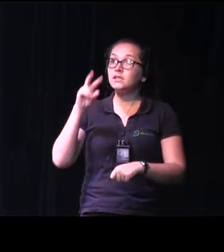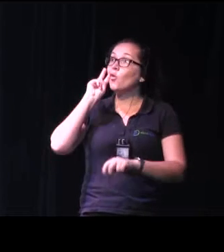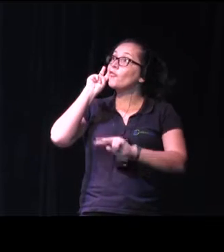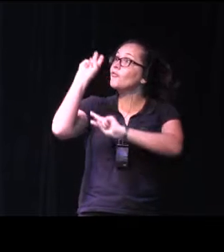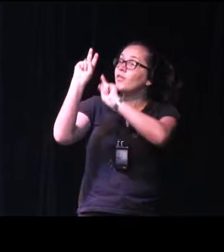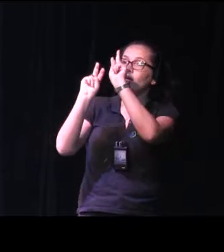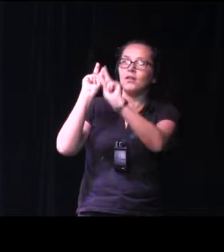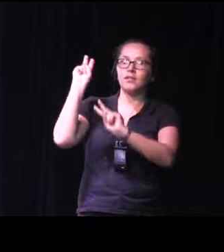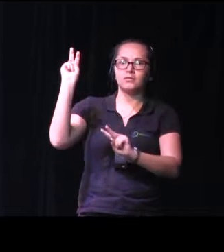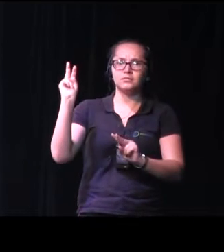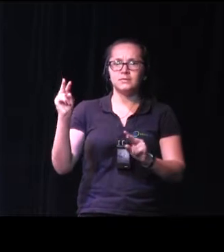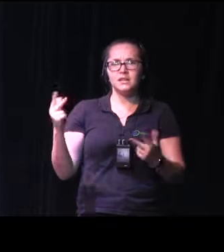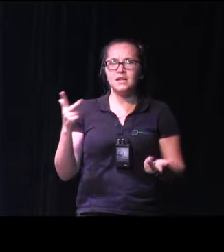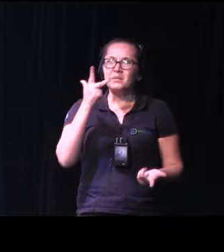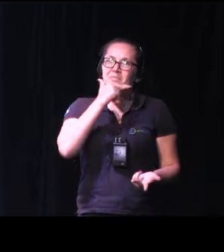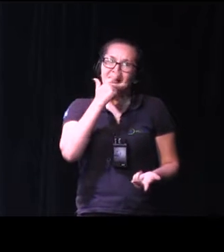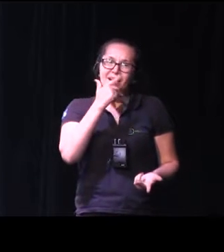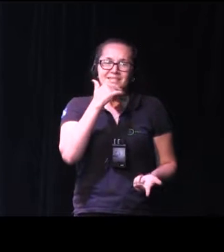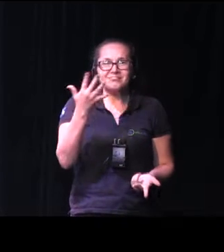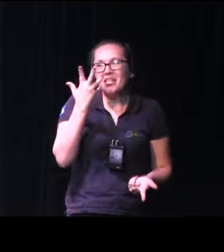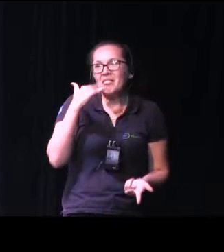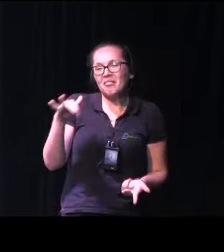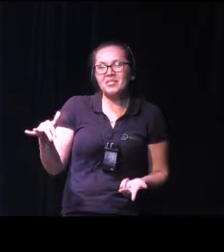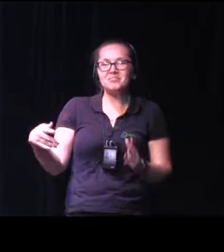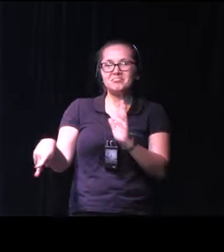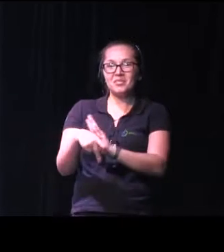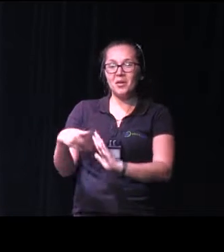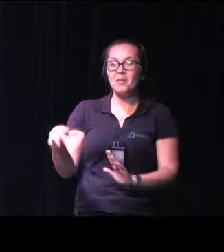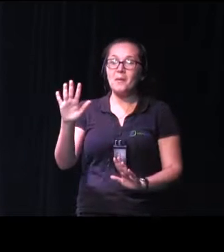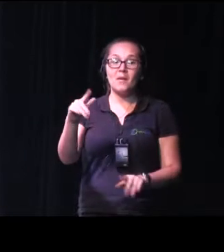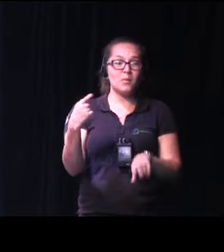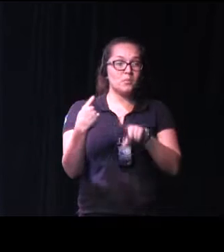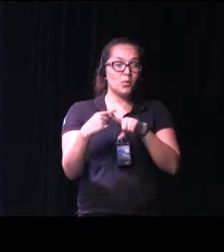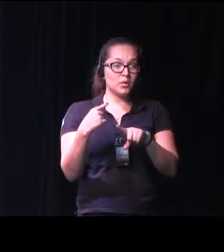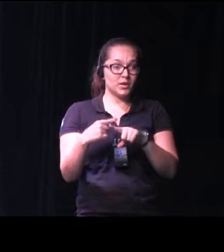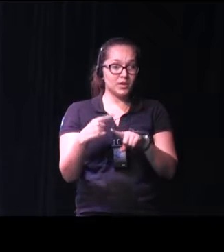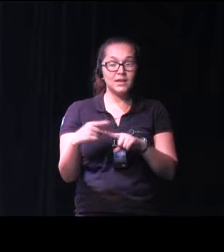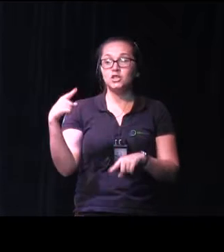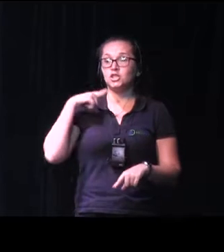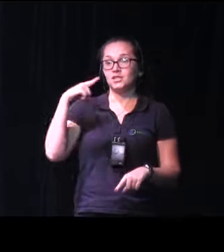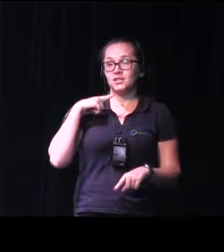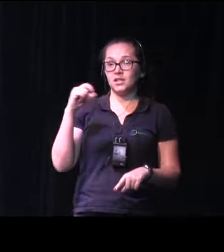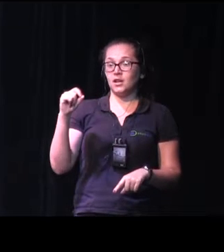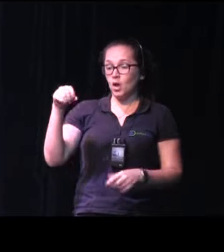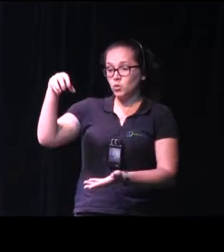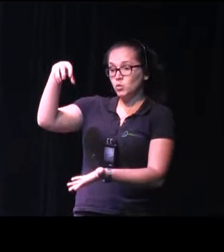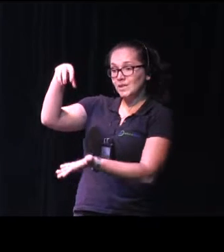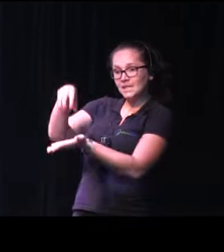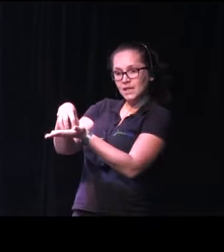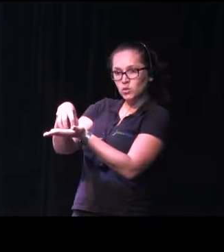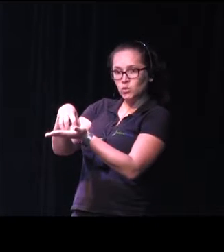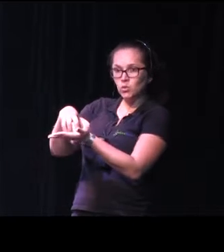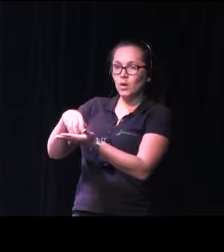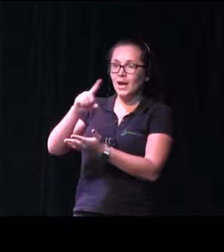tirar o planetário para um parque onde eles pudessem observar as estrelas. Isso parece um pouco ridículo,